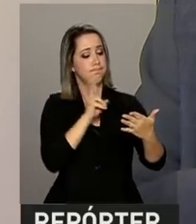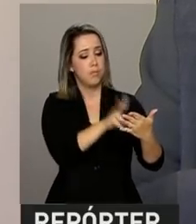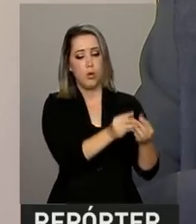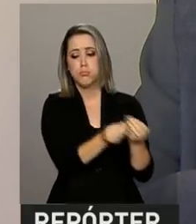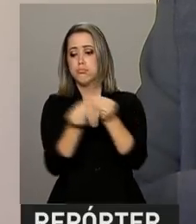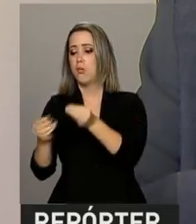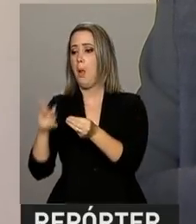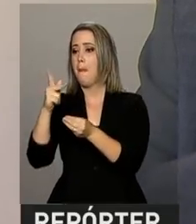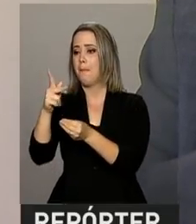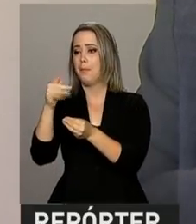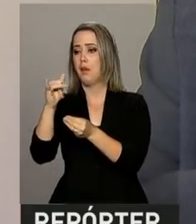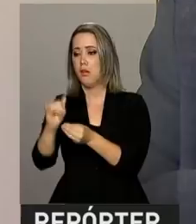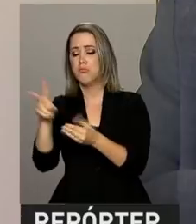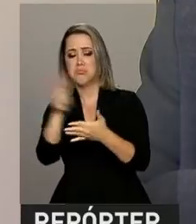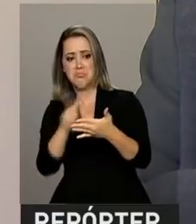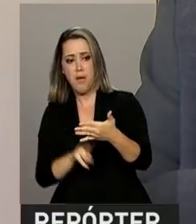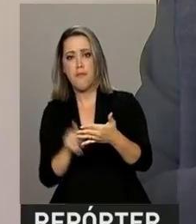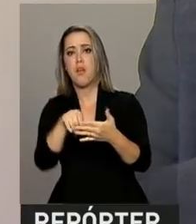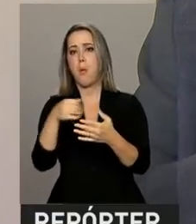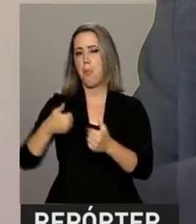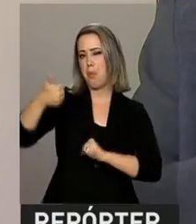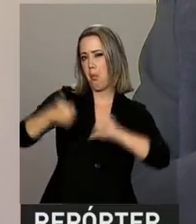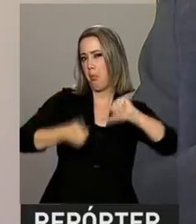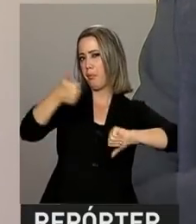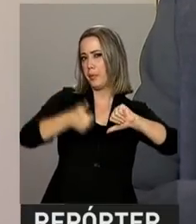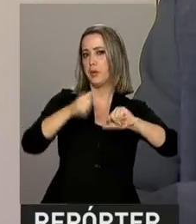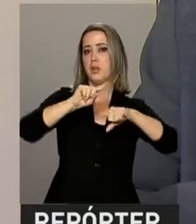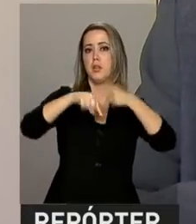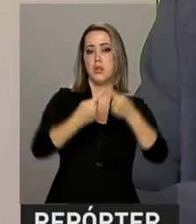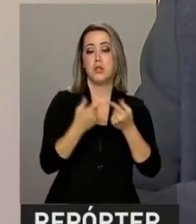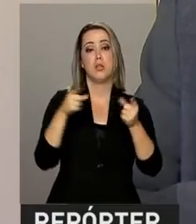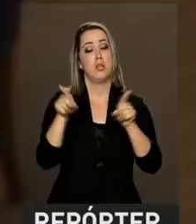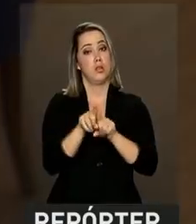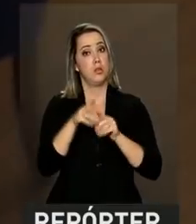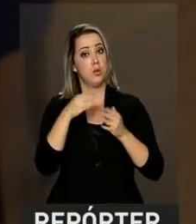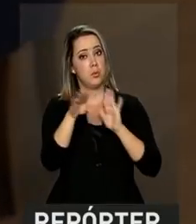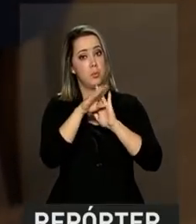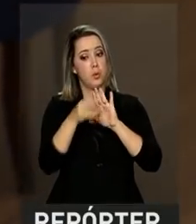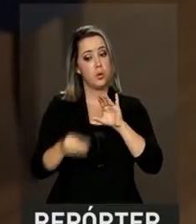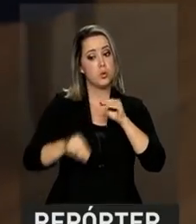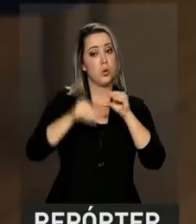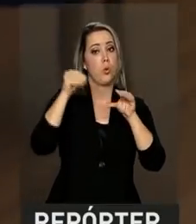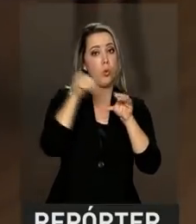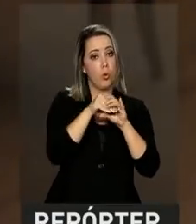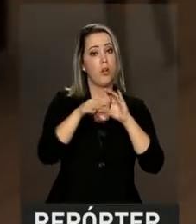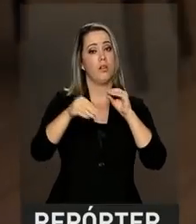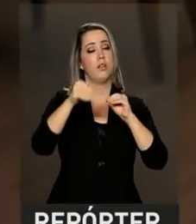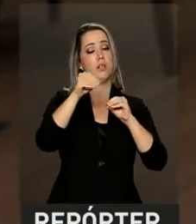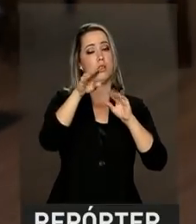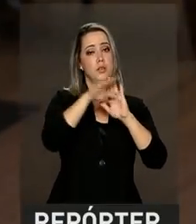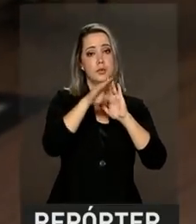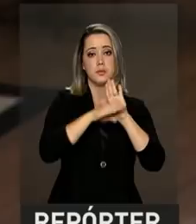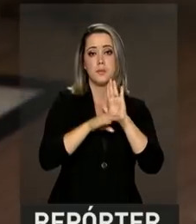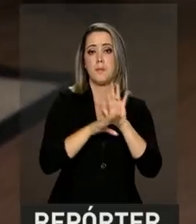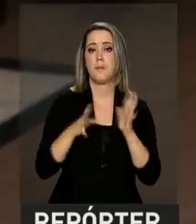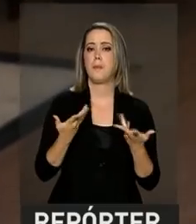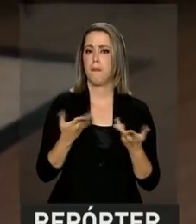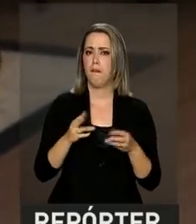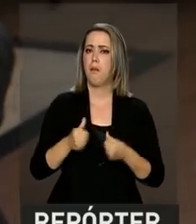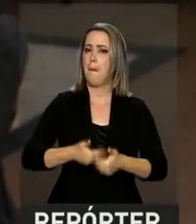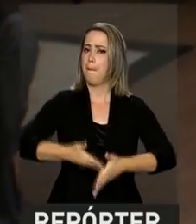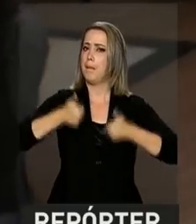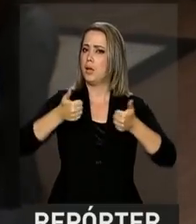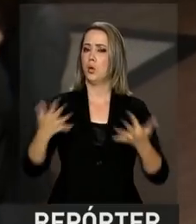PPI, é avaliada a consistência dele, depois é qualificado no programa. A eficiência das medidas implantadas pelo Programa